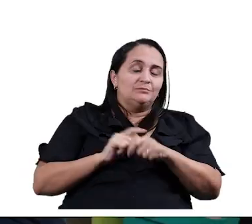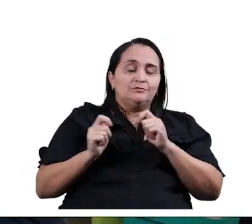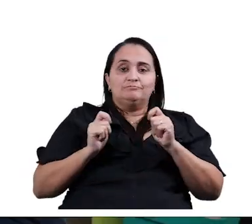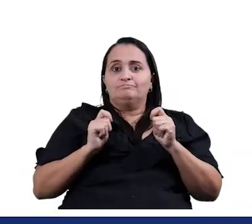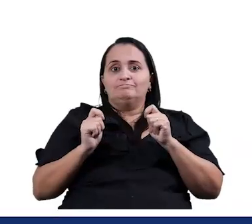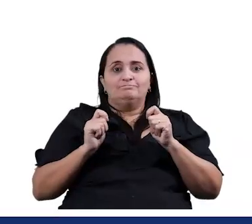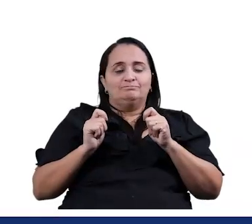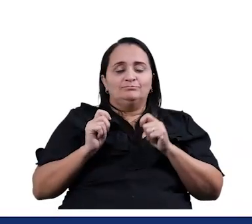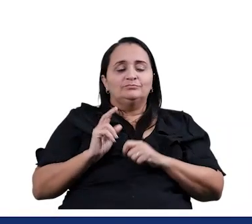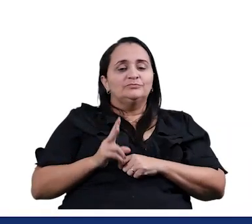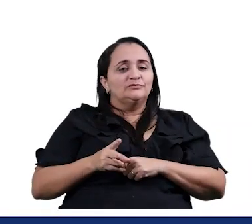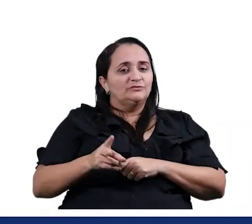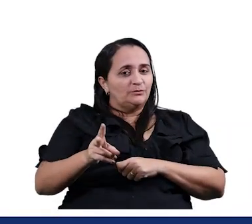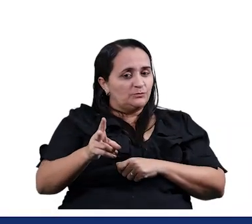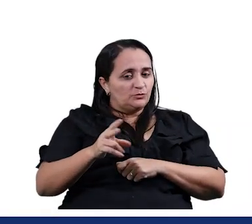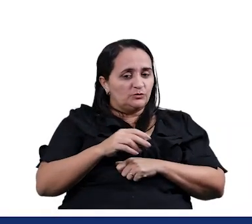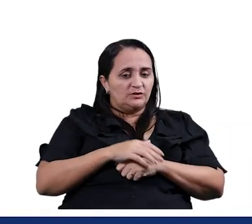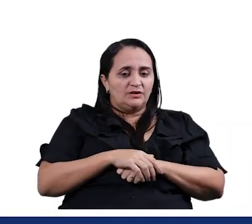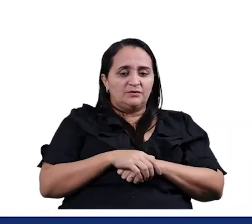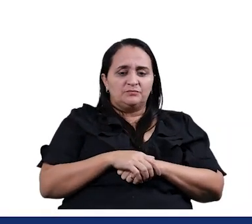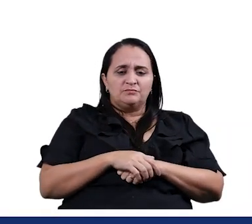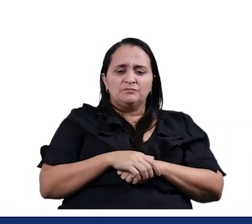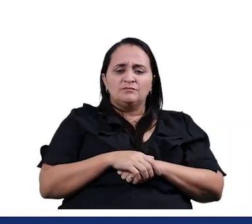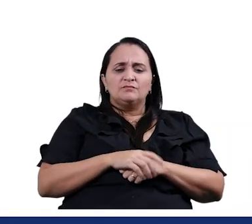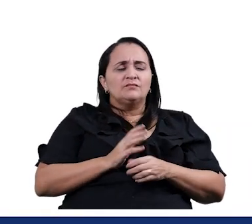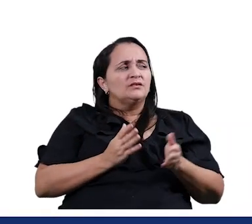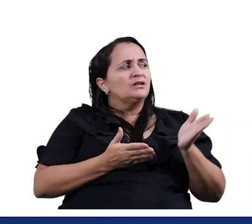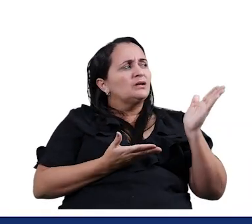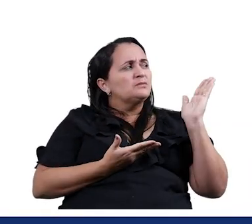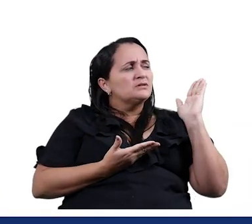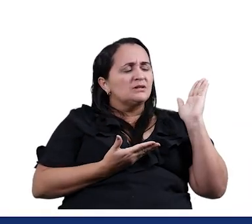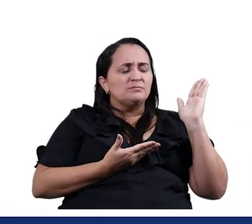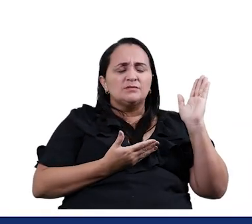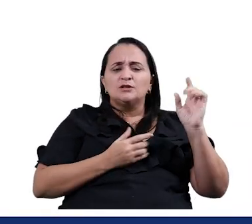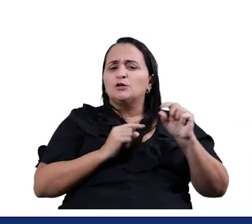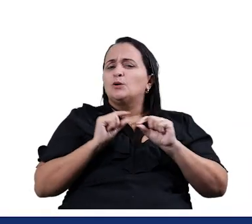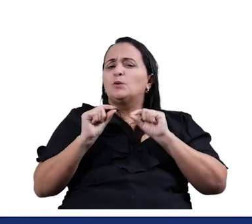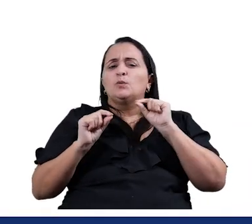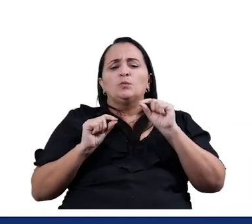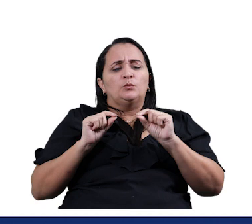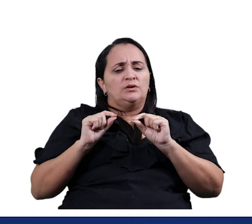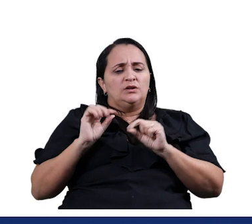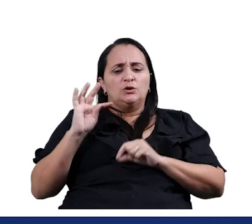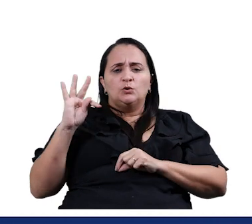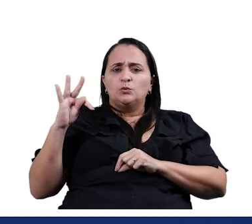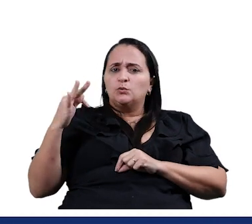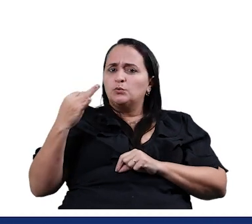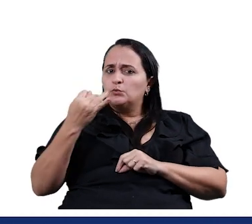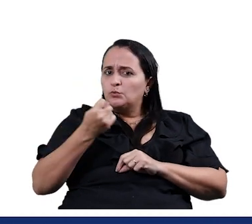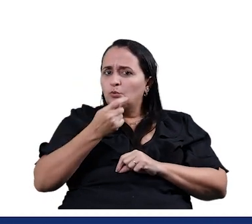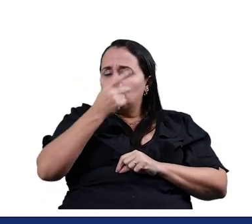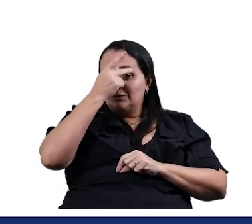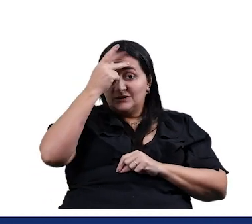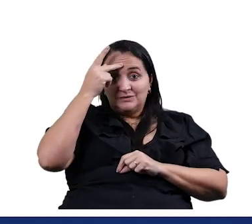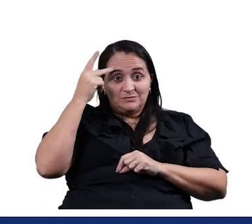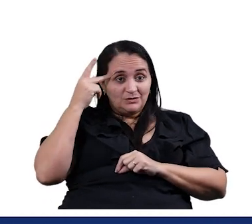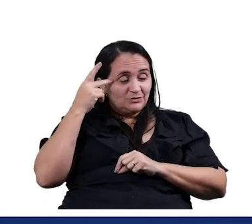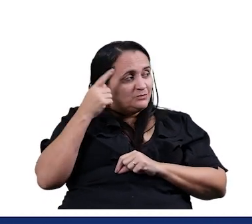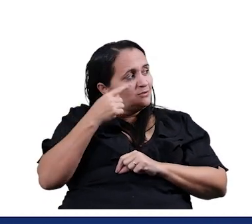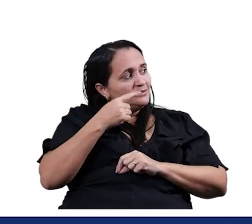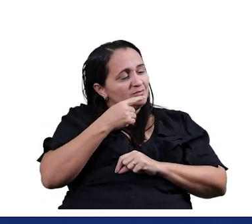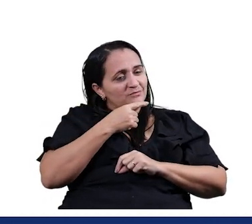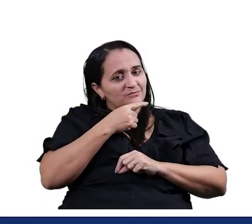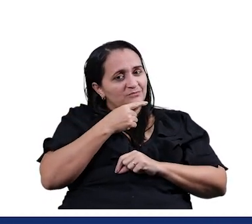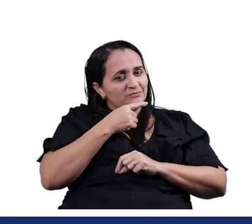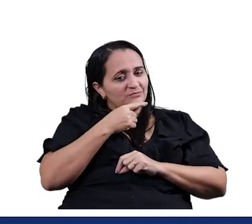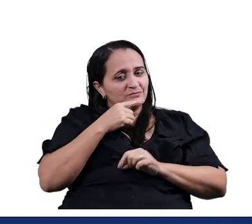vamos adiante. Vamos saber o que todas essas pessoas têm em comum. Já conseguiu